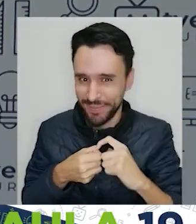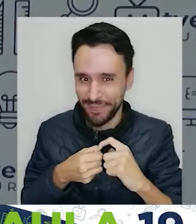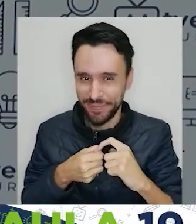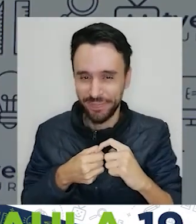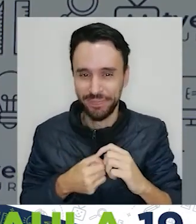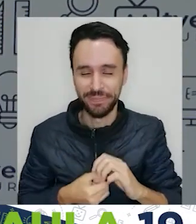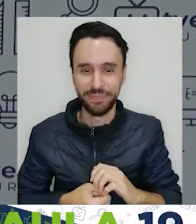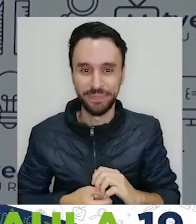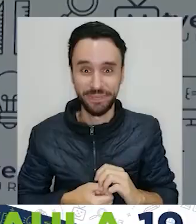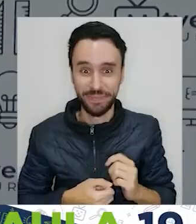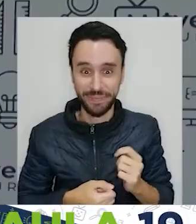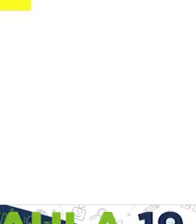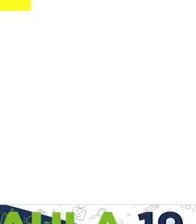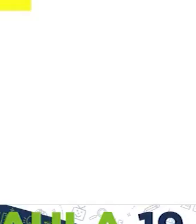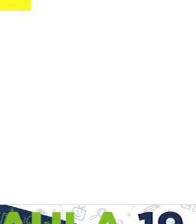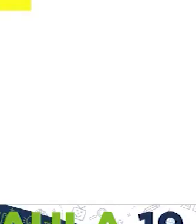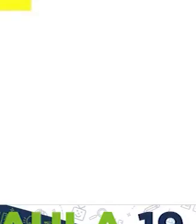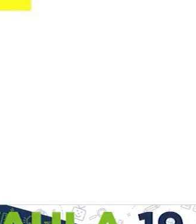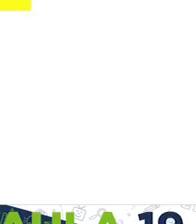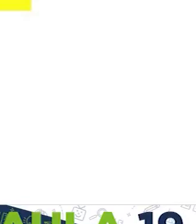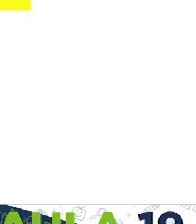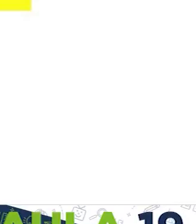volto. Até já!